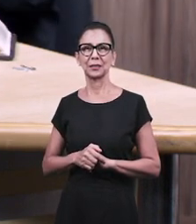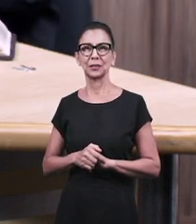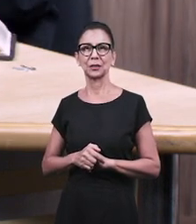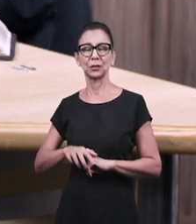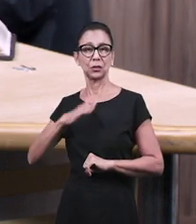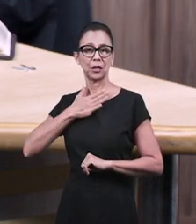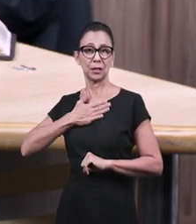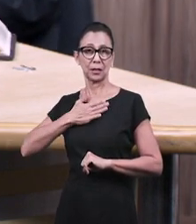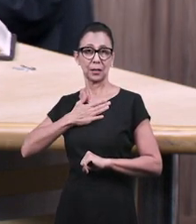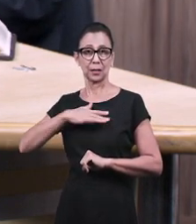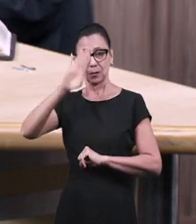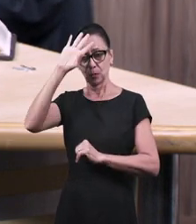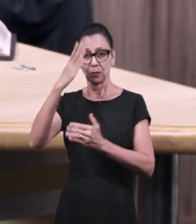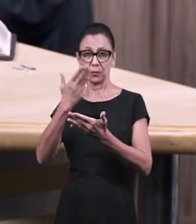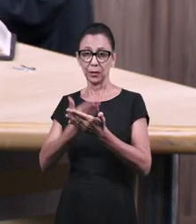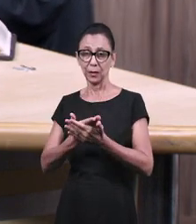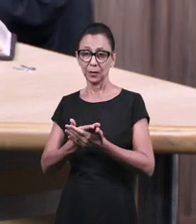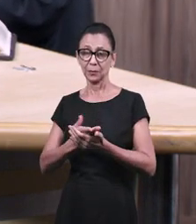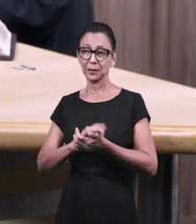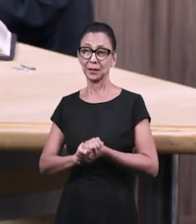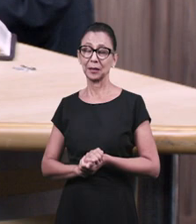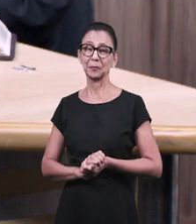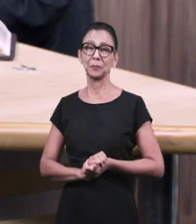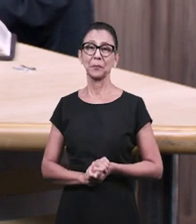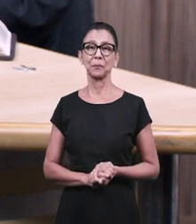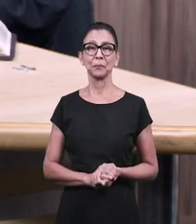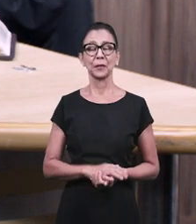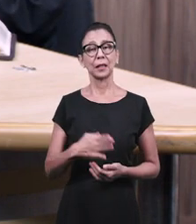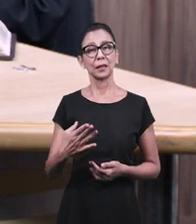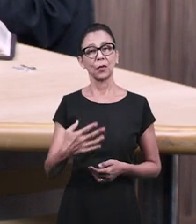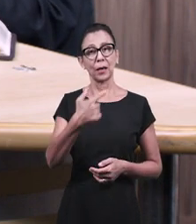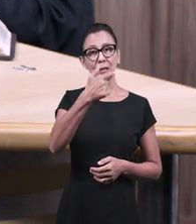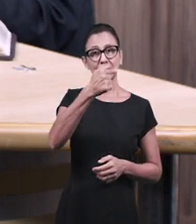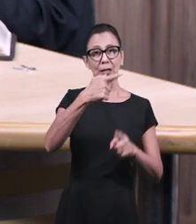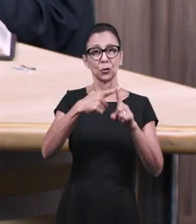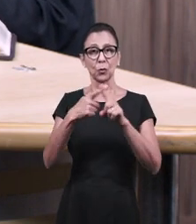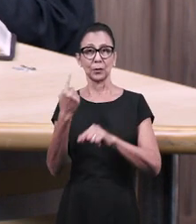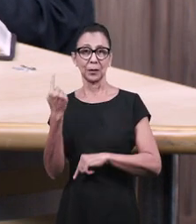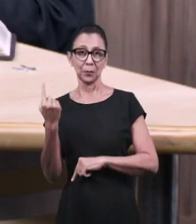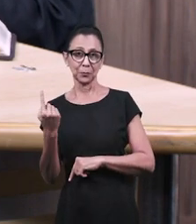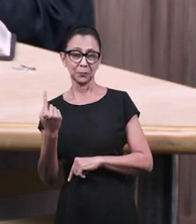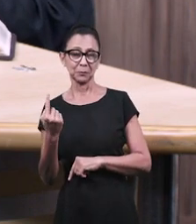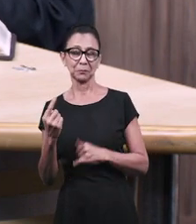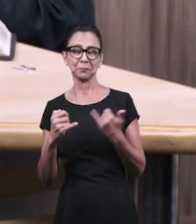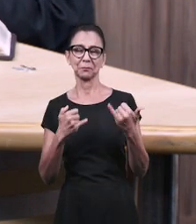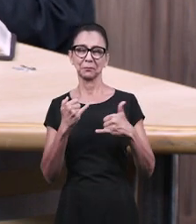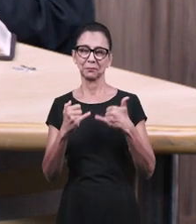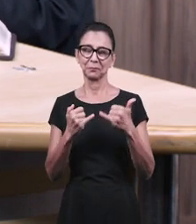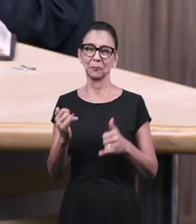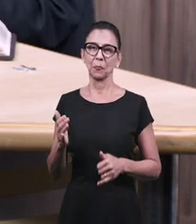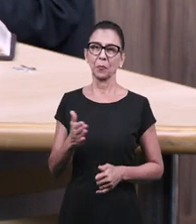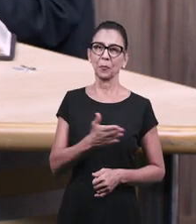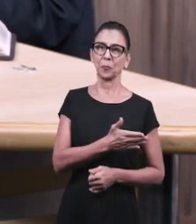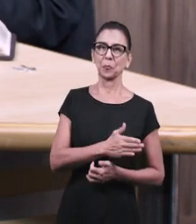Agora, aquilo que comentamos, há uma lei física, o outro aspecto da palavra, né? A lei física é essa, quem